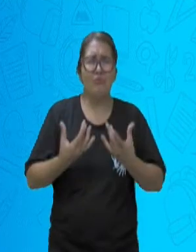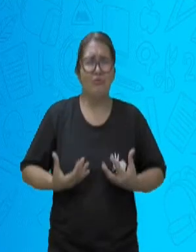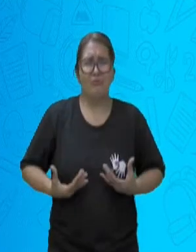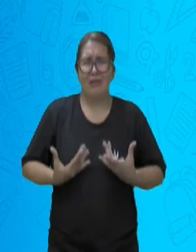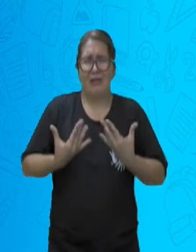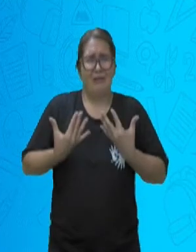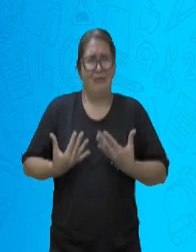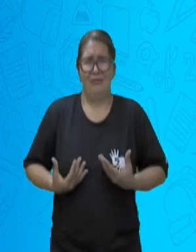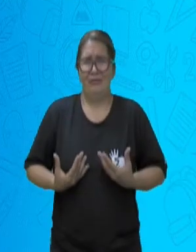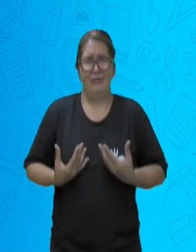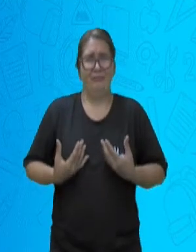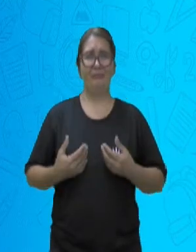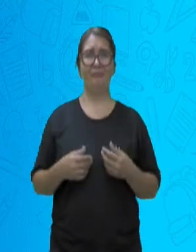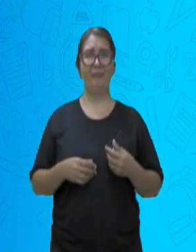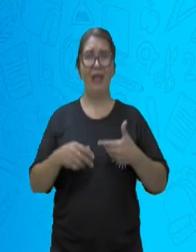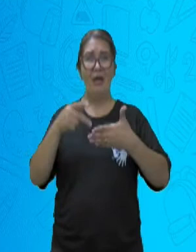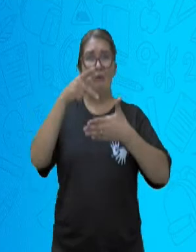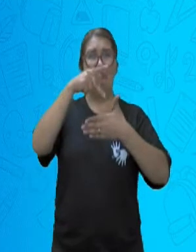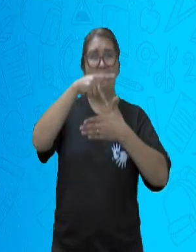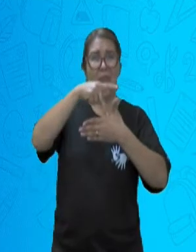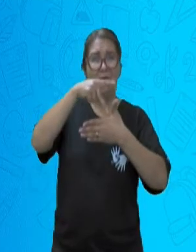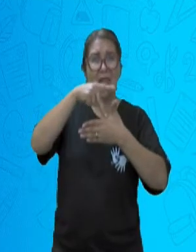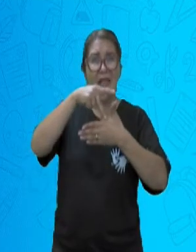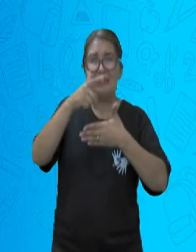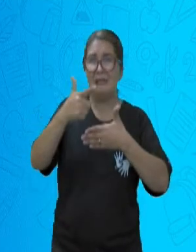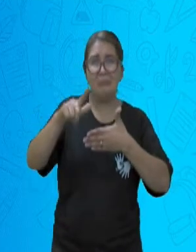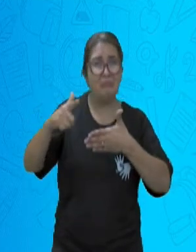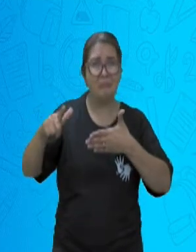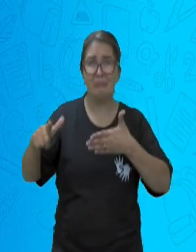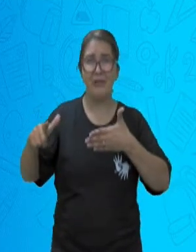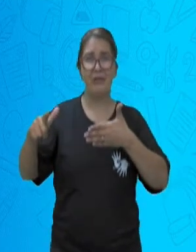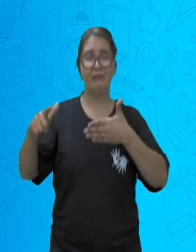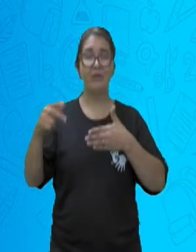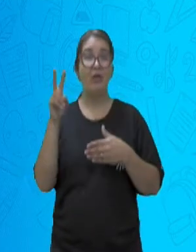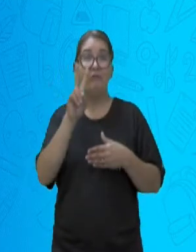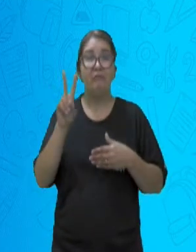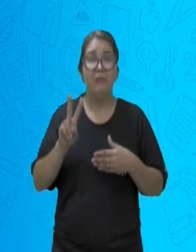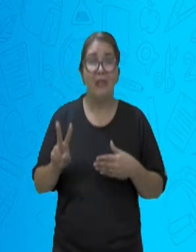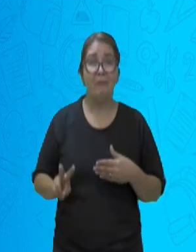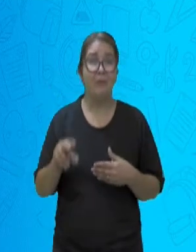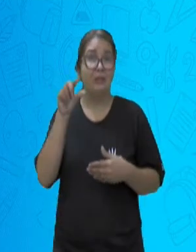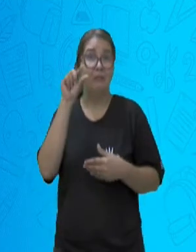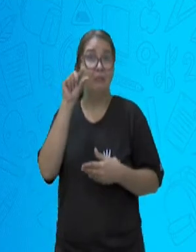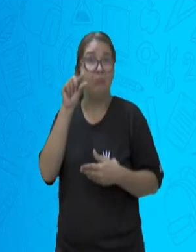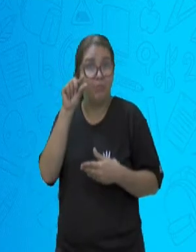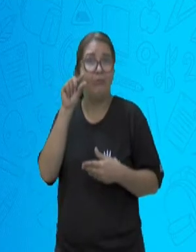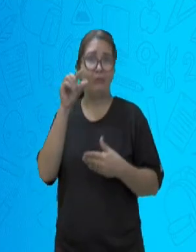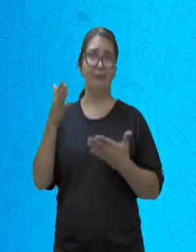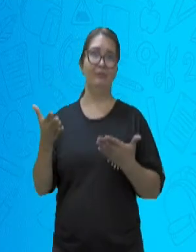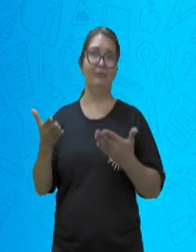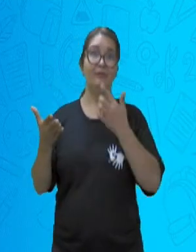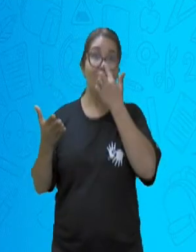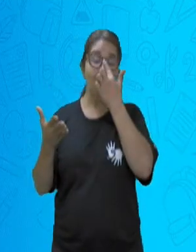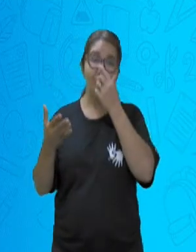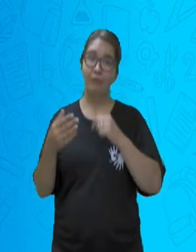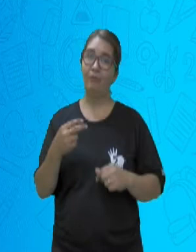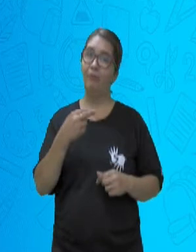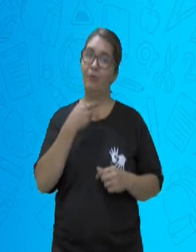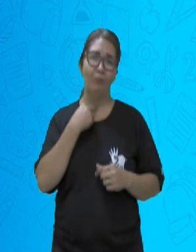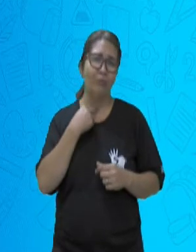em nutrientes. Eles não ajudam muito o nosso organismo, eles não facilitam o funcionamento e eles não são